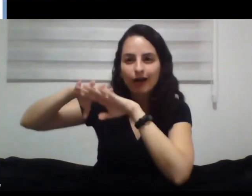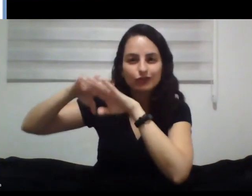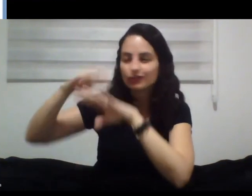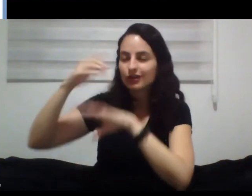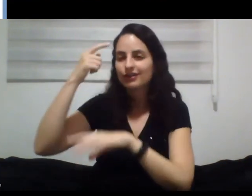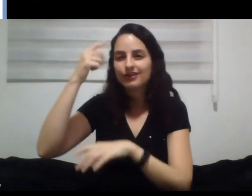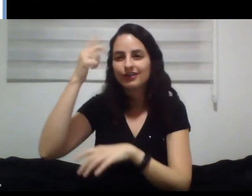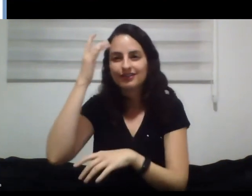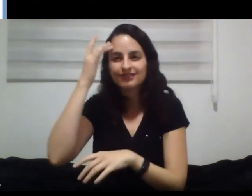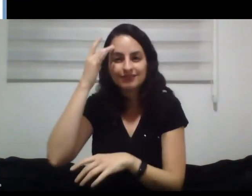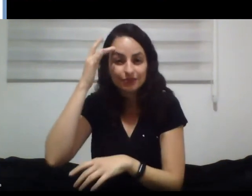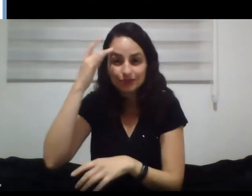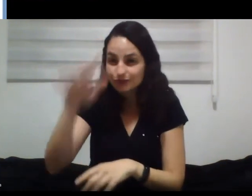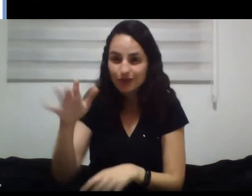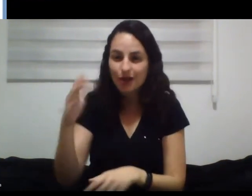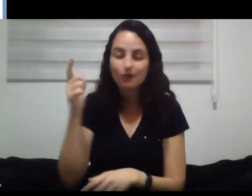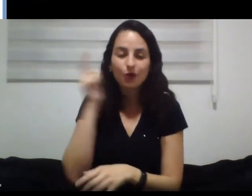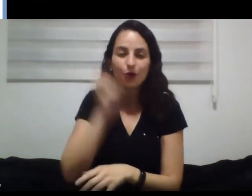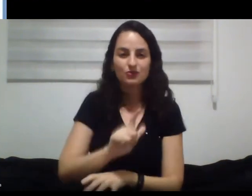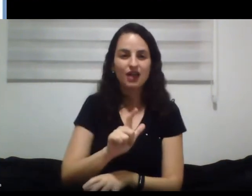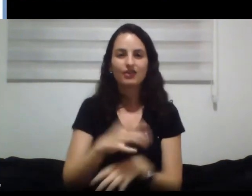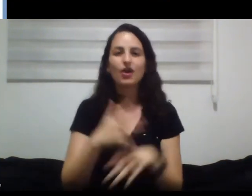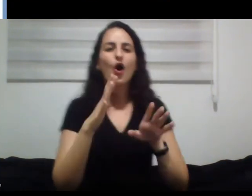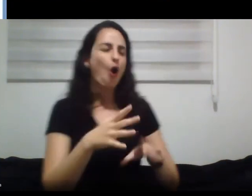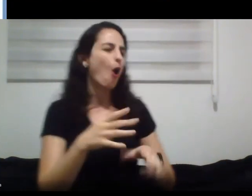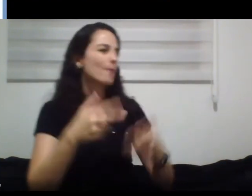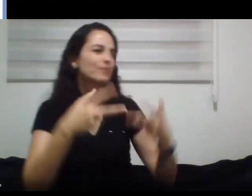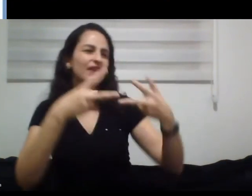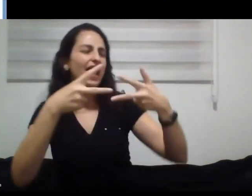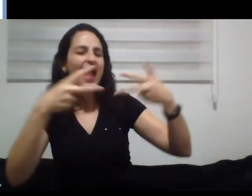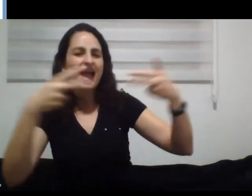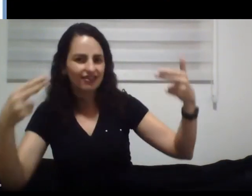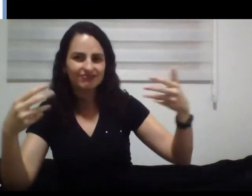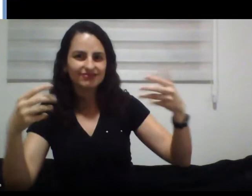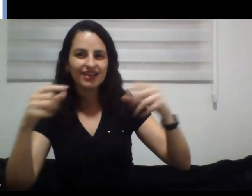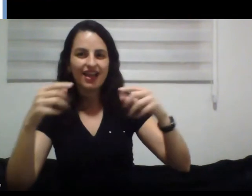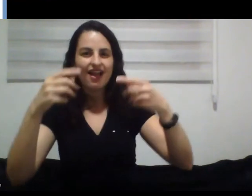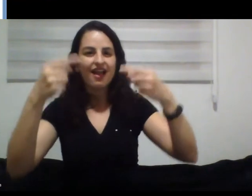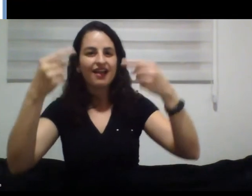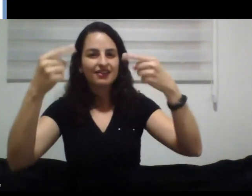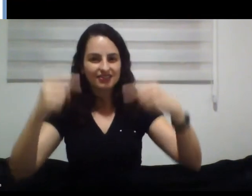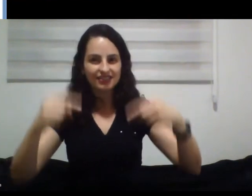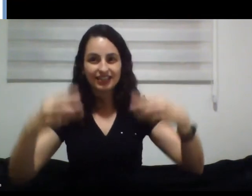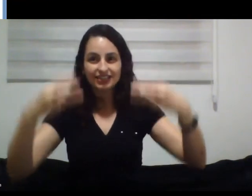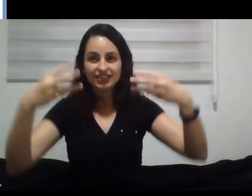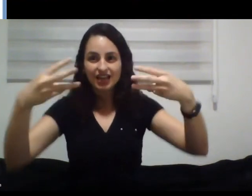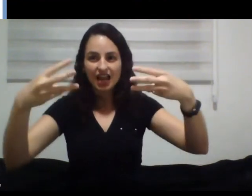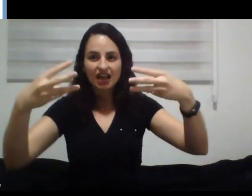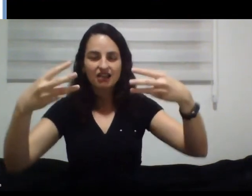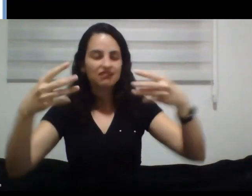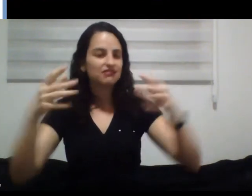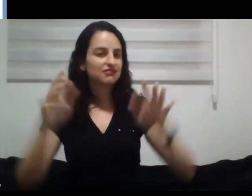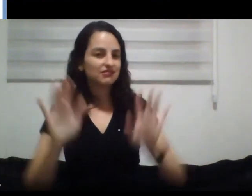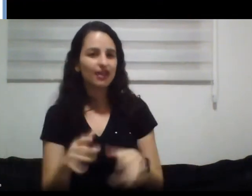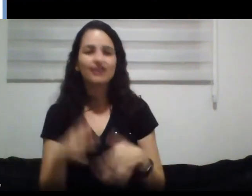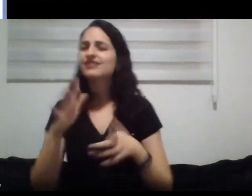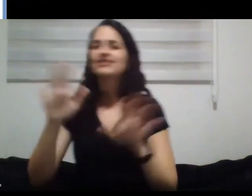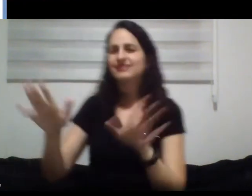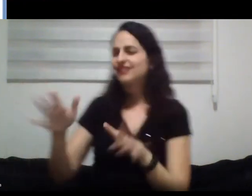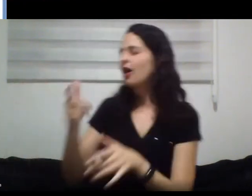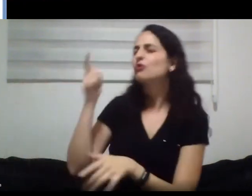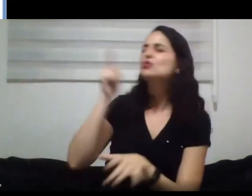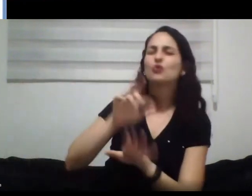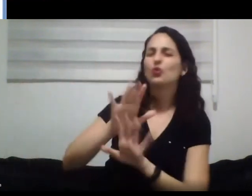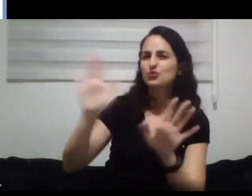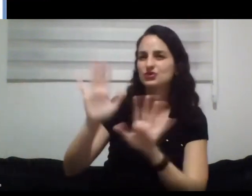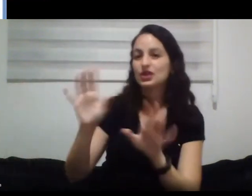tem que fazer 7,5. Eu pensei isso, eu falei com um povo lá da letra, mas a gente não tinha a ideia de como